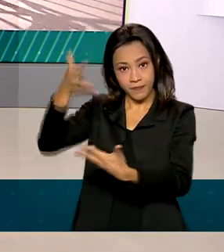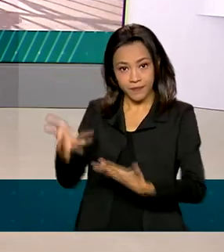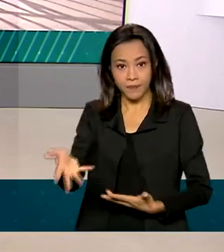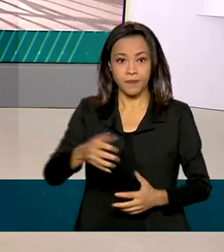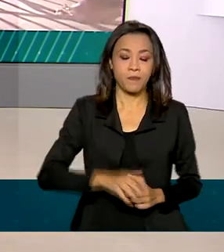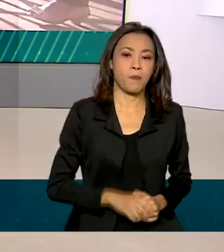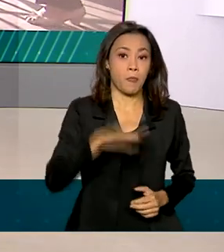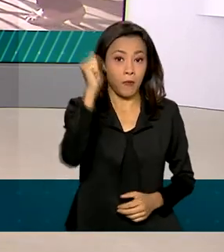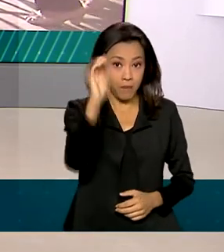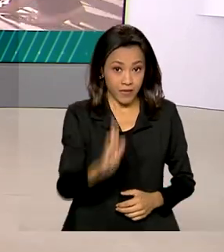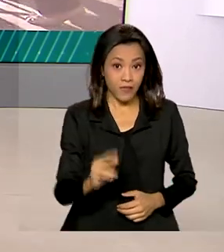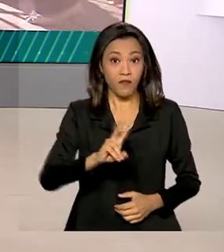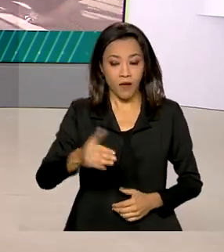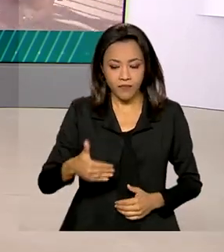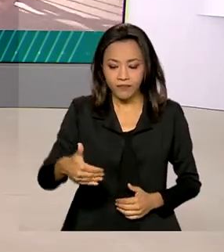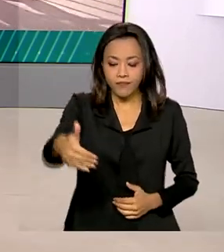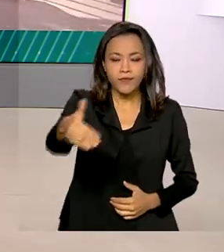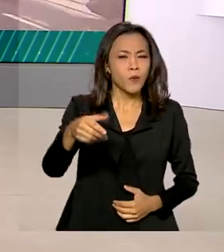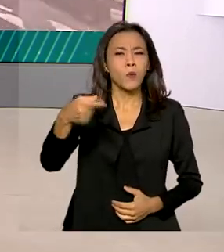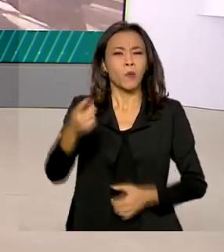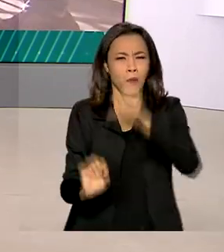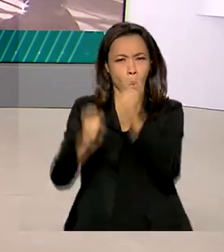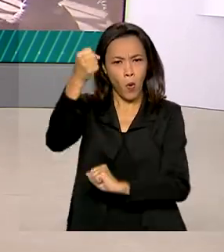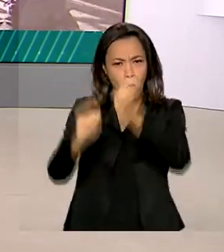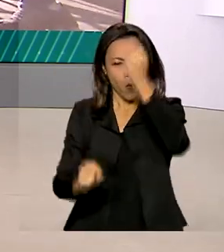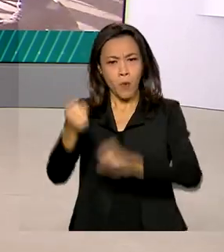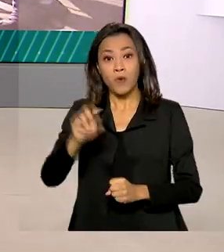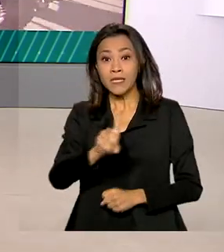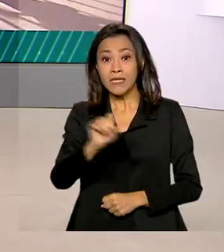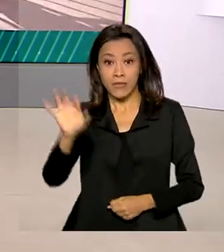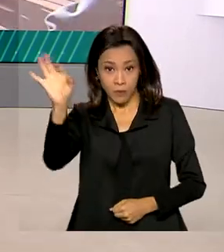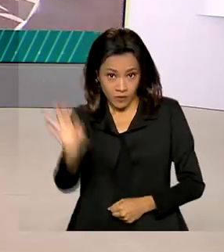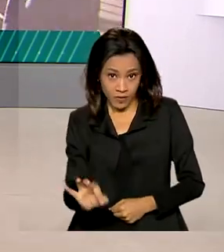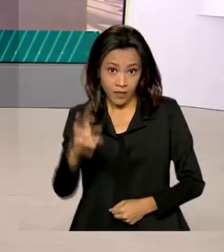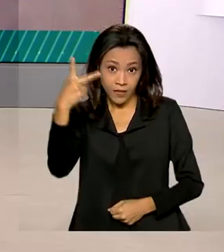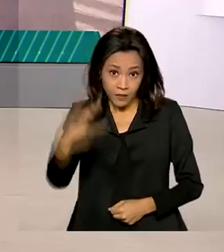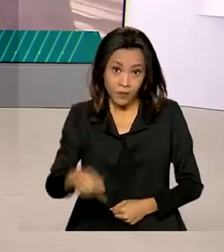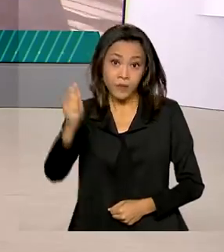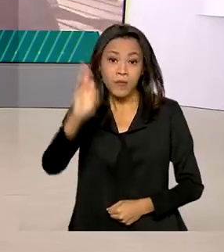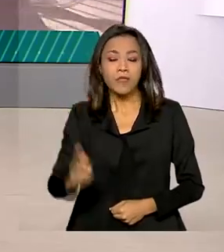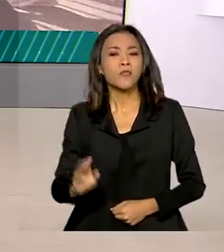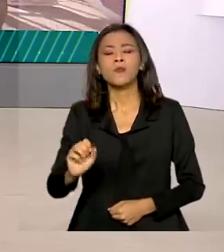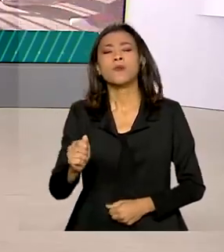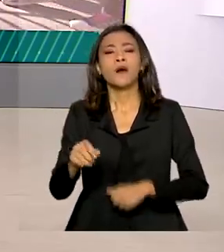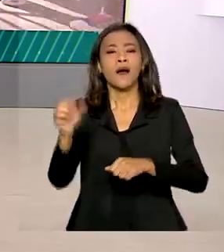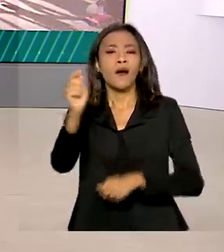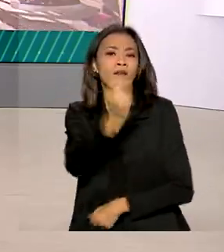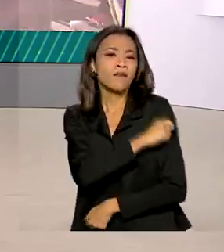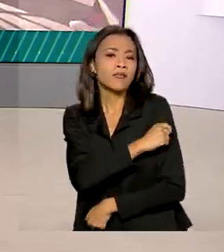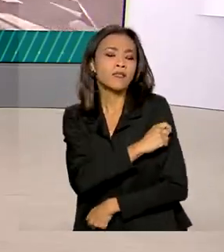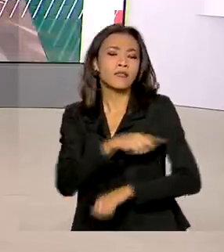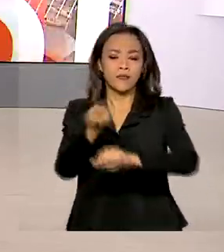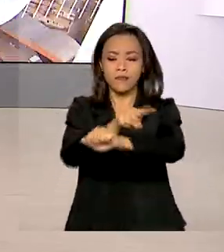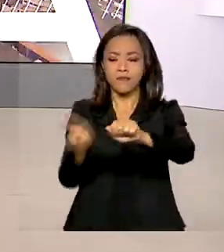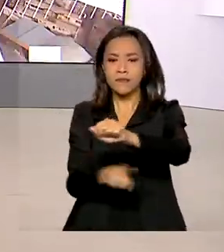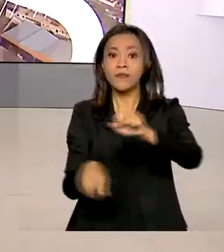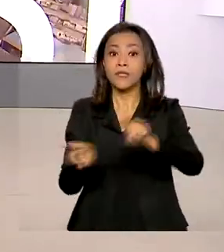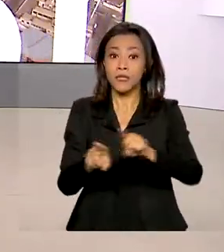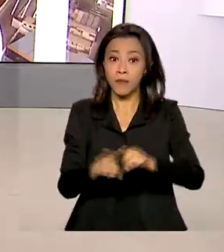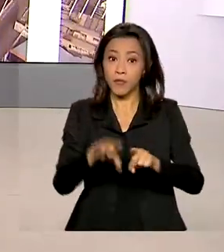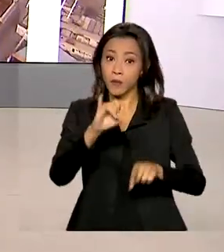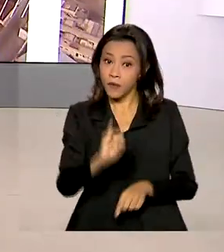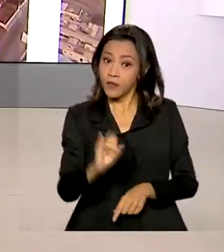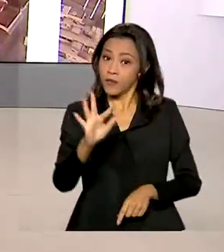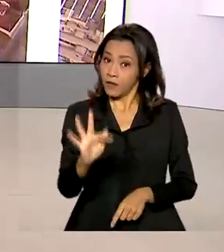O Brasil vai dar início à fabricação 100% nacional da vacina da AstraZeneca, inclusive do IFA, o ingrediente farmacêutico